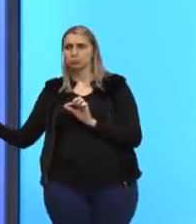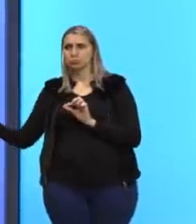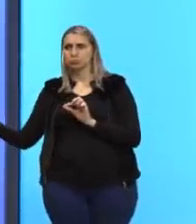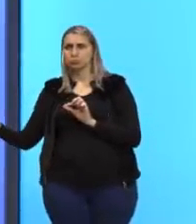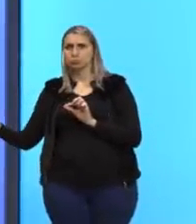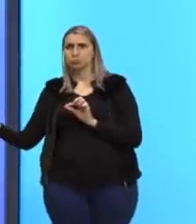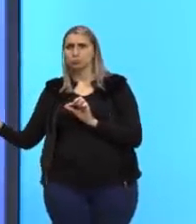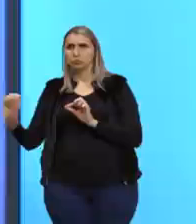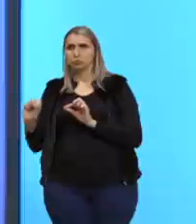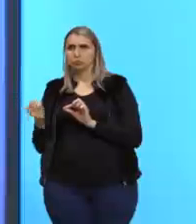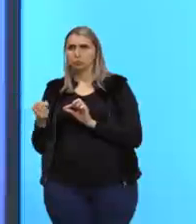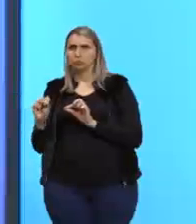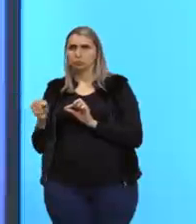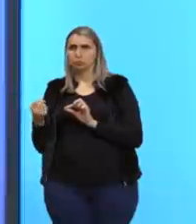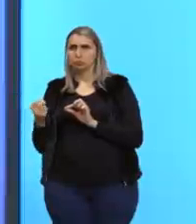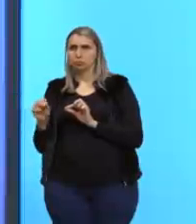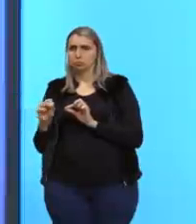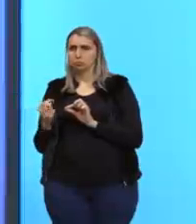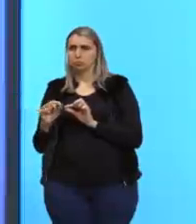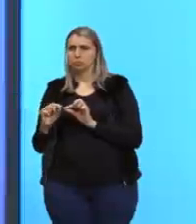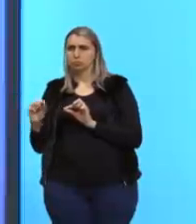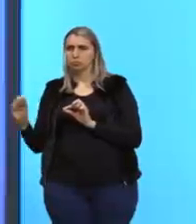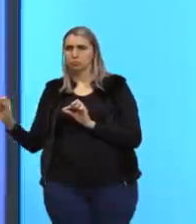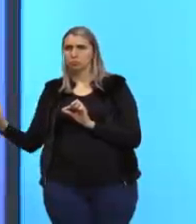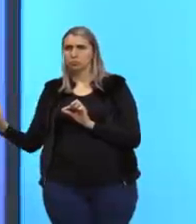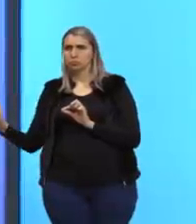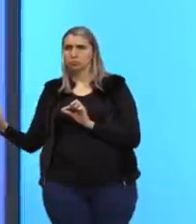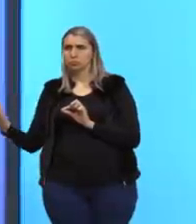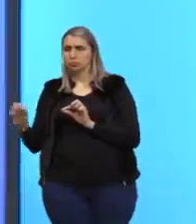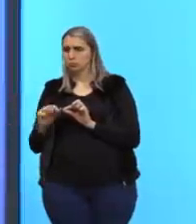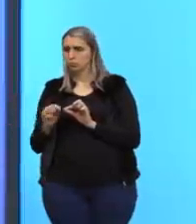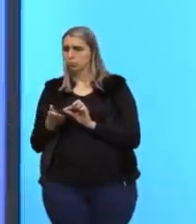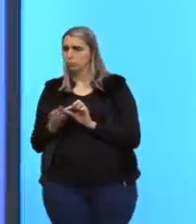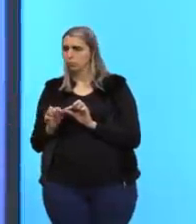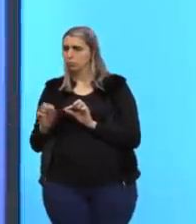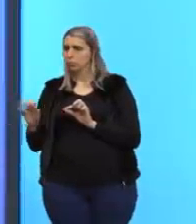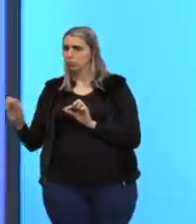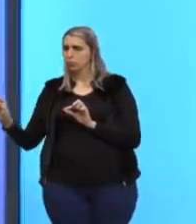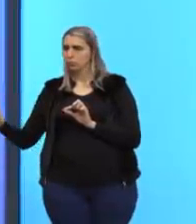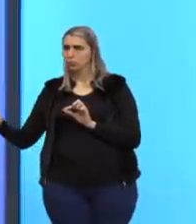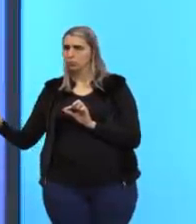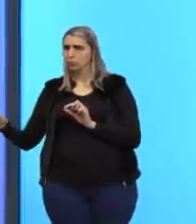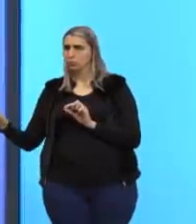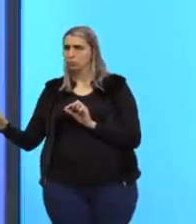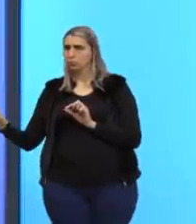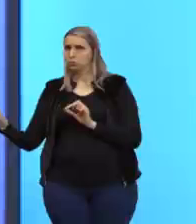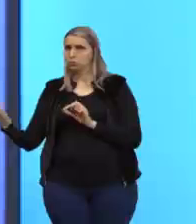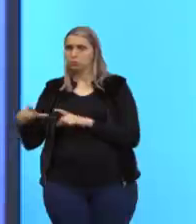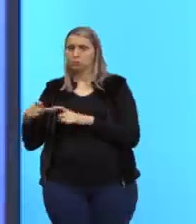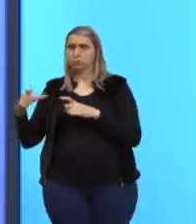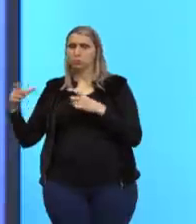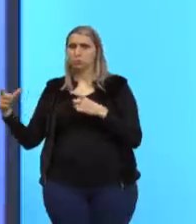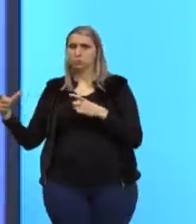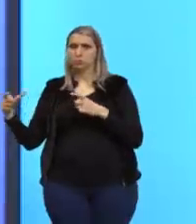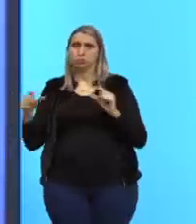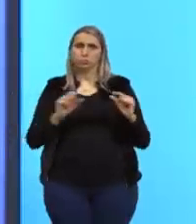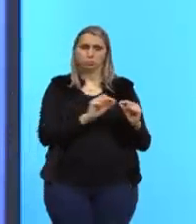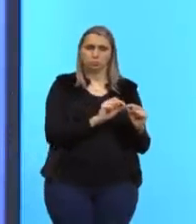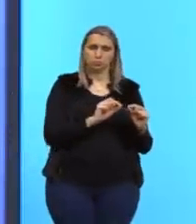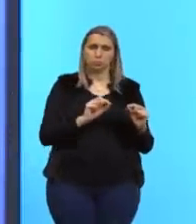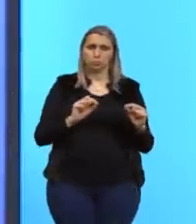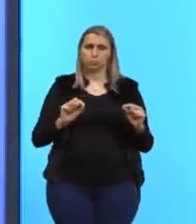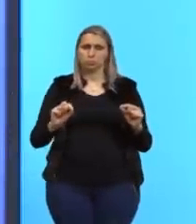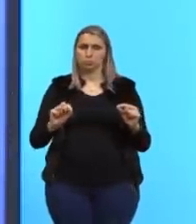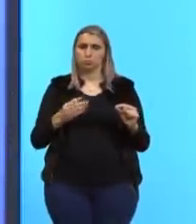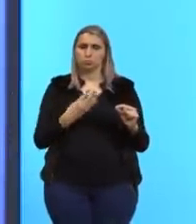mesmo segmento, do mesmo lado, no cateto aqui adjacente do triângulo maior, para 4